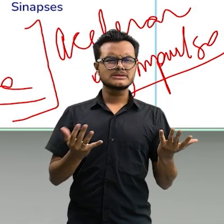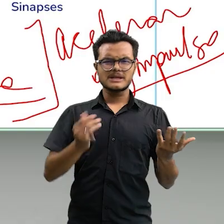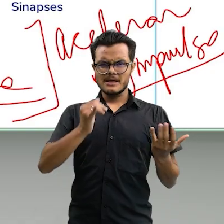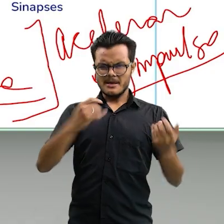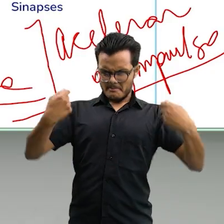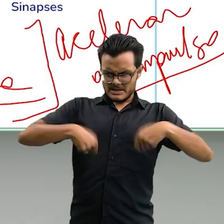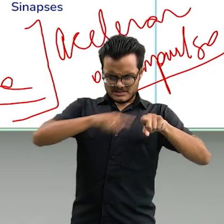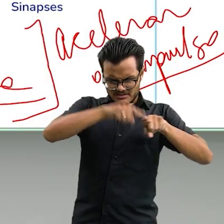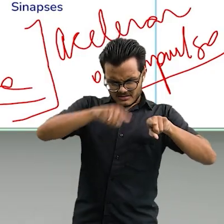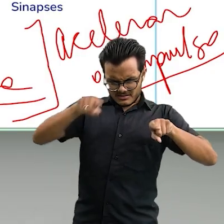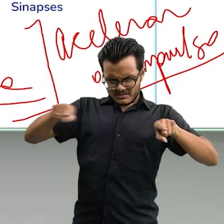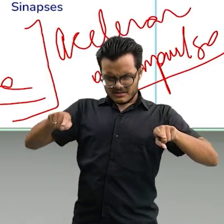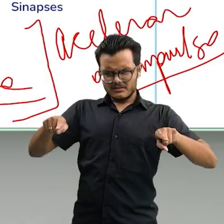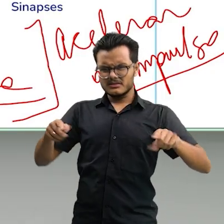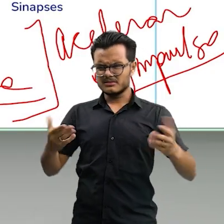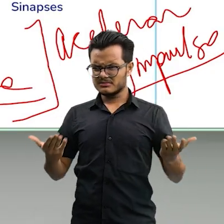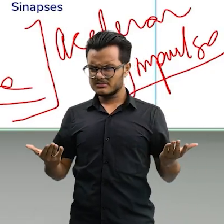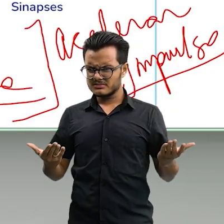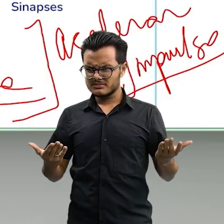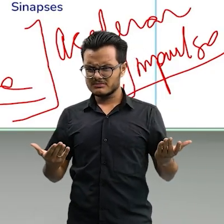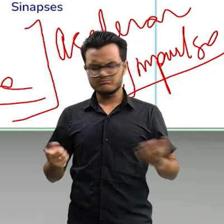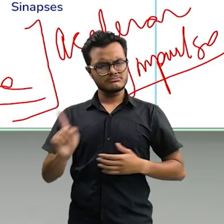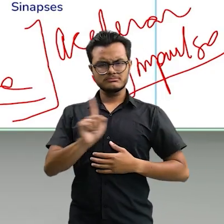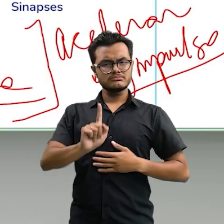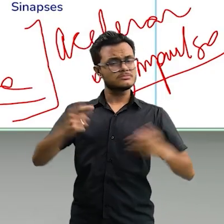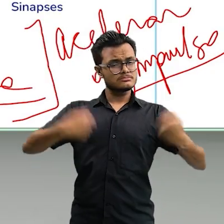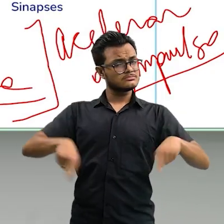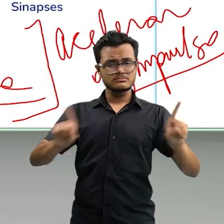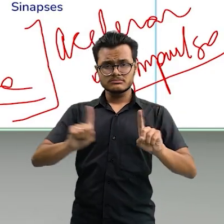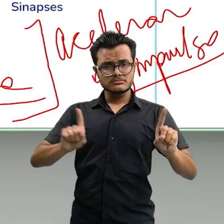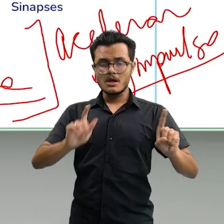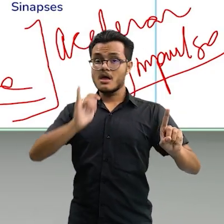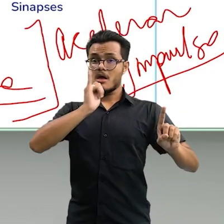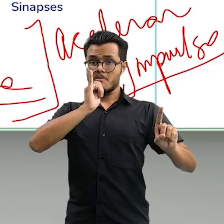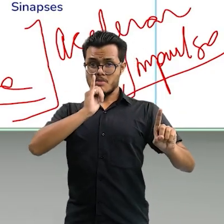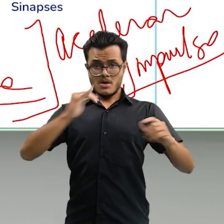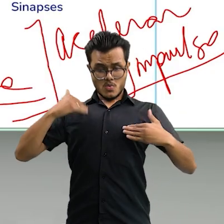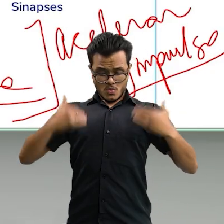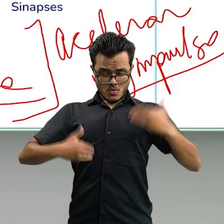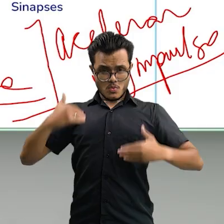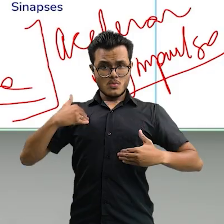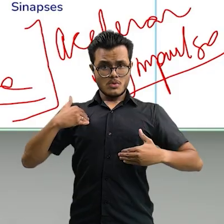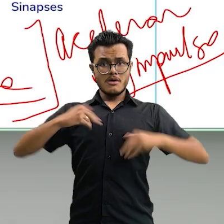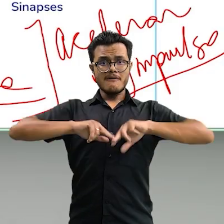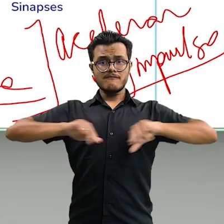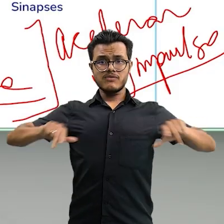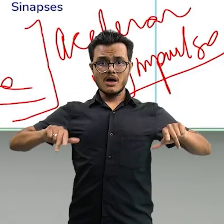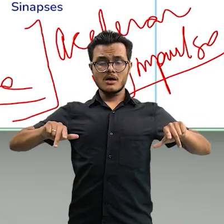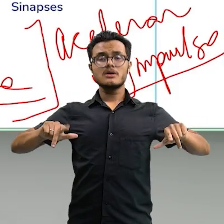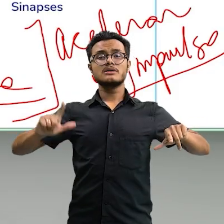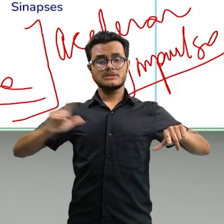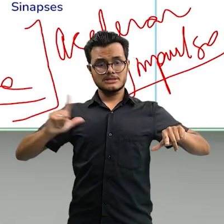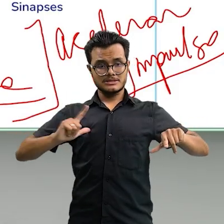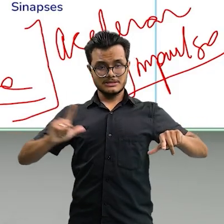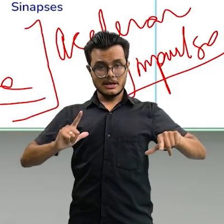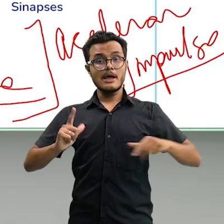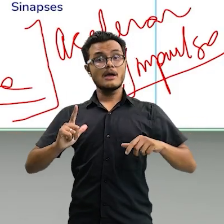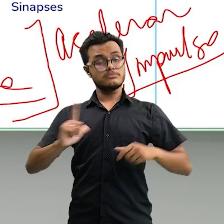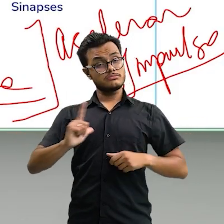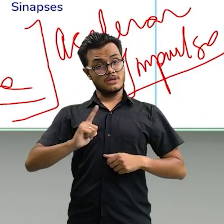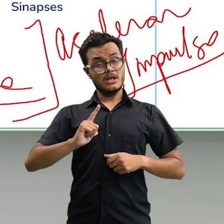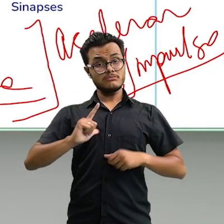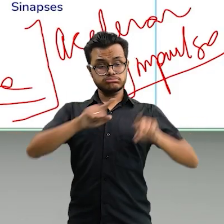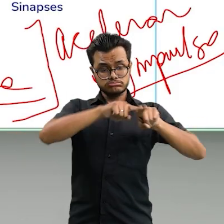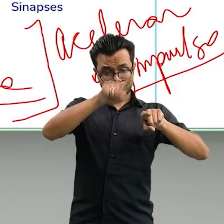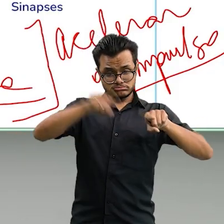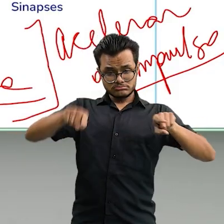de mielina? A resposta é não. Tanto que nós temos no nosso corpo neurônios mielinizados e